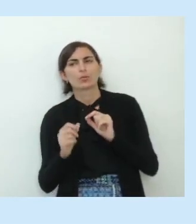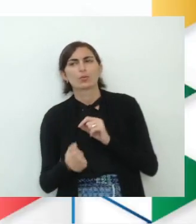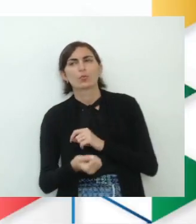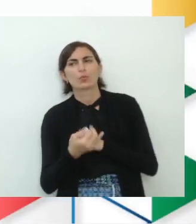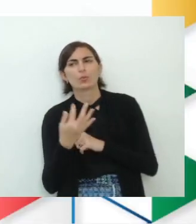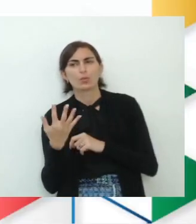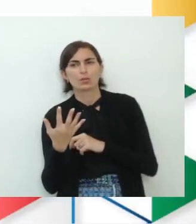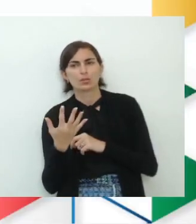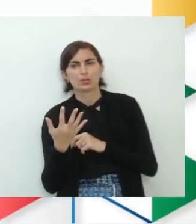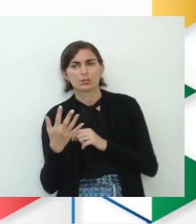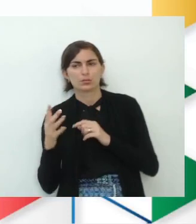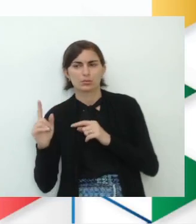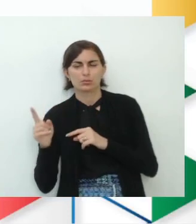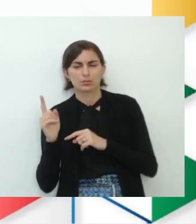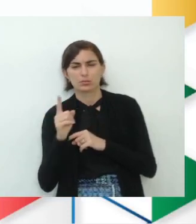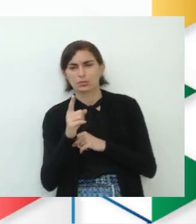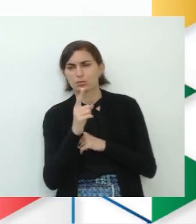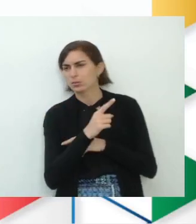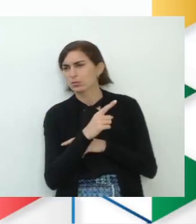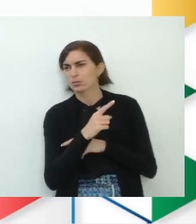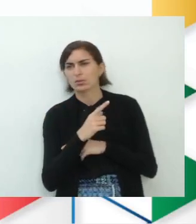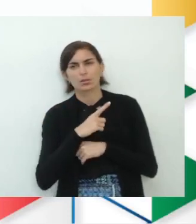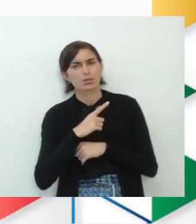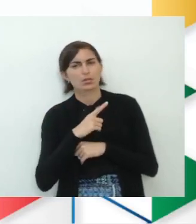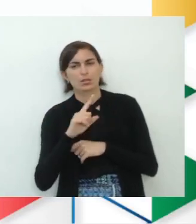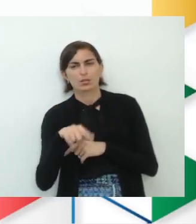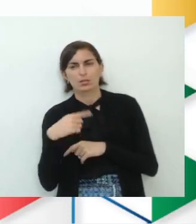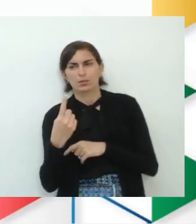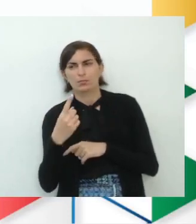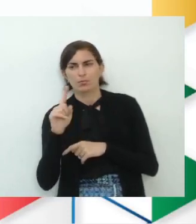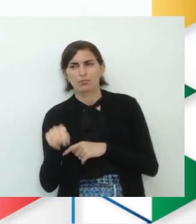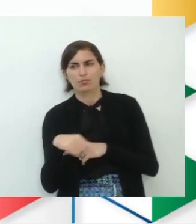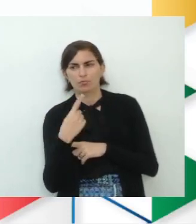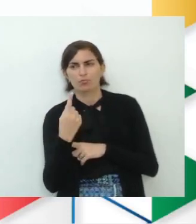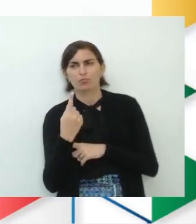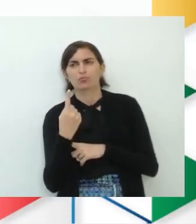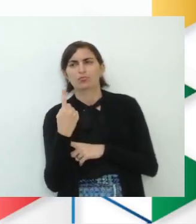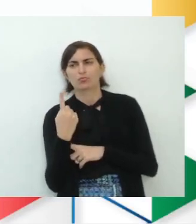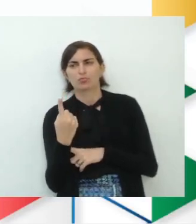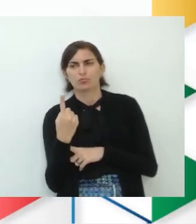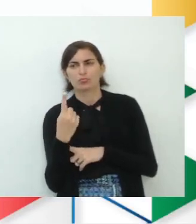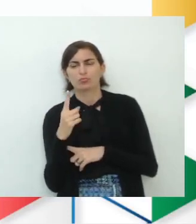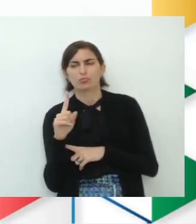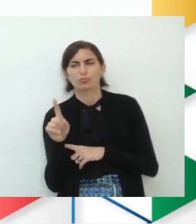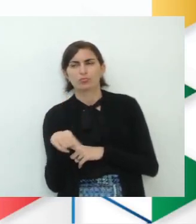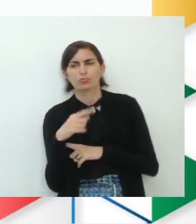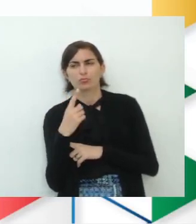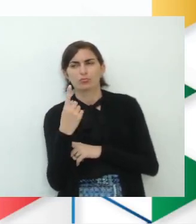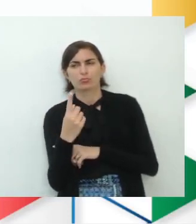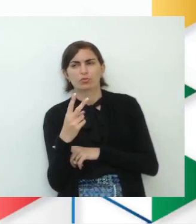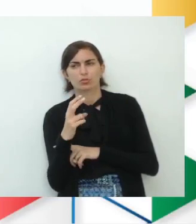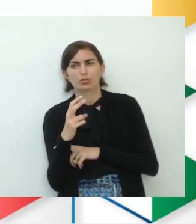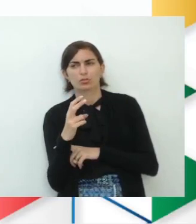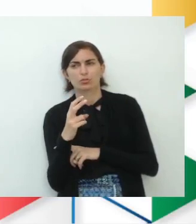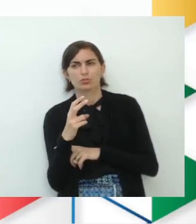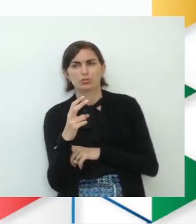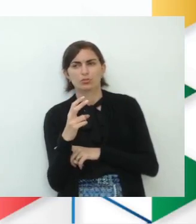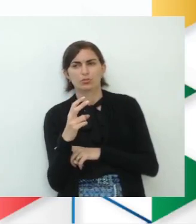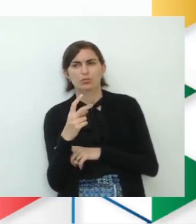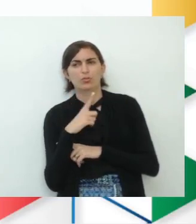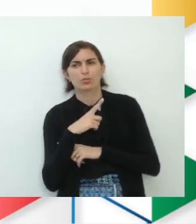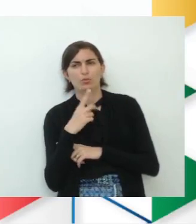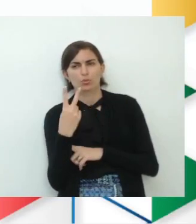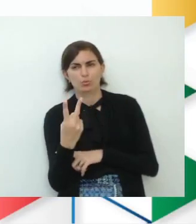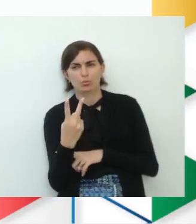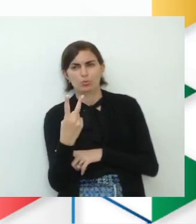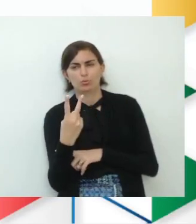quantas casas decimais eu tenho após a vírgula. Ó, tem o número 1, depois eu tenho o número 5. São